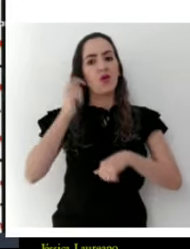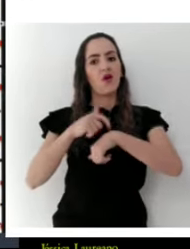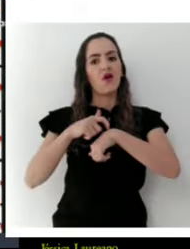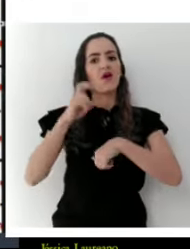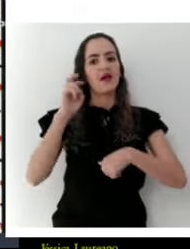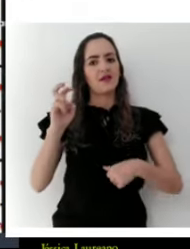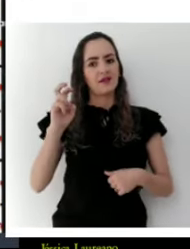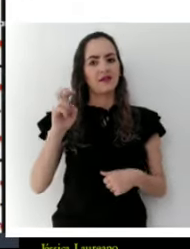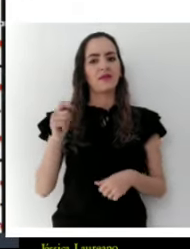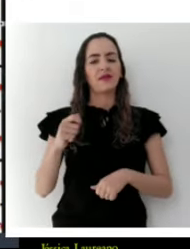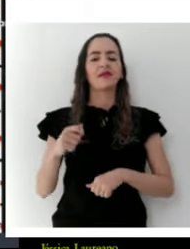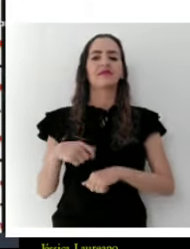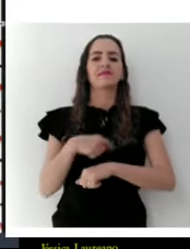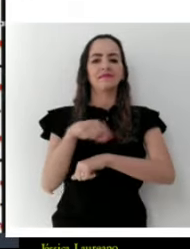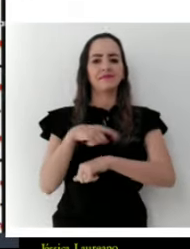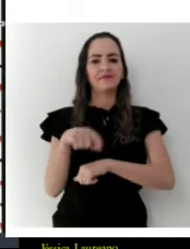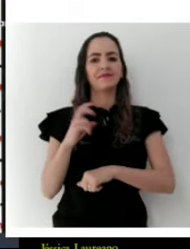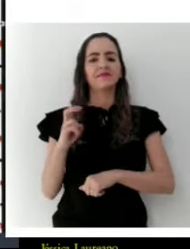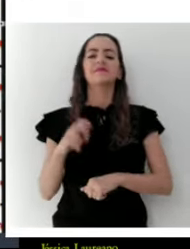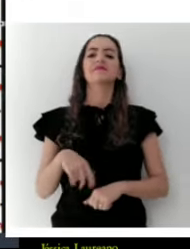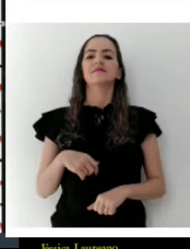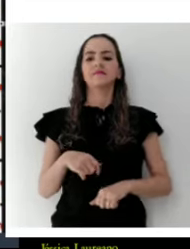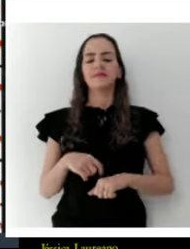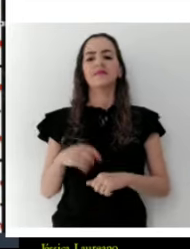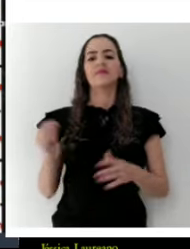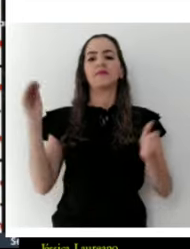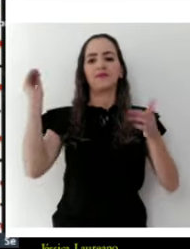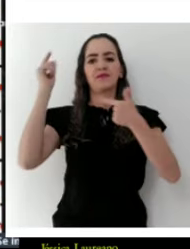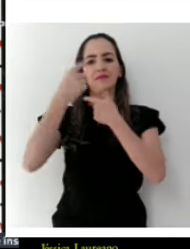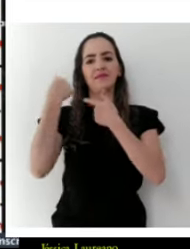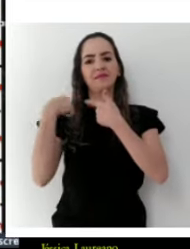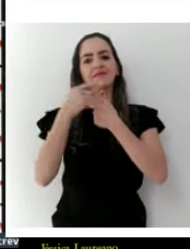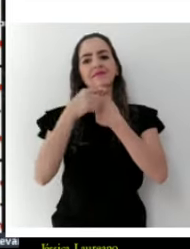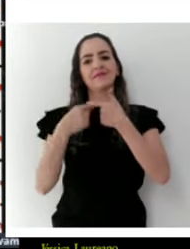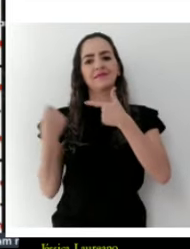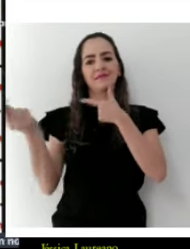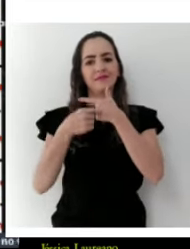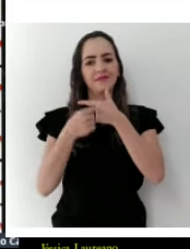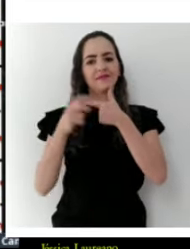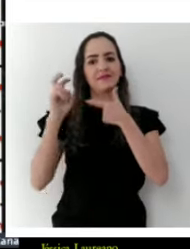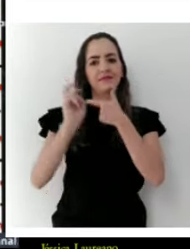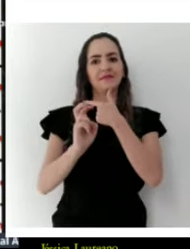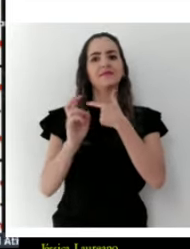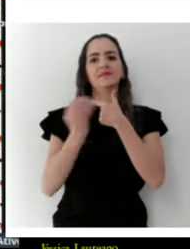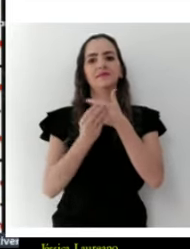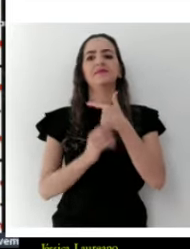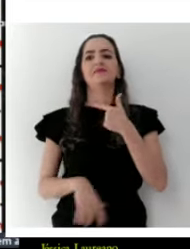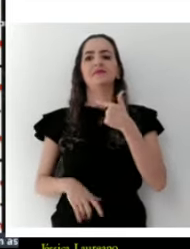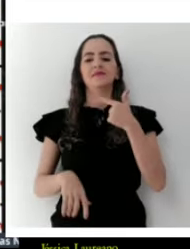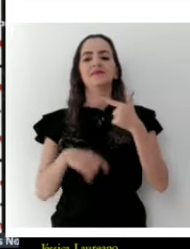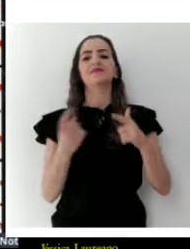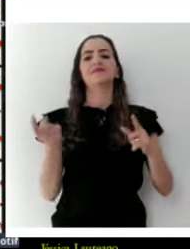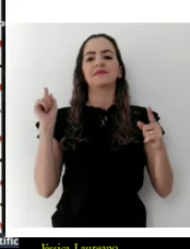e chutei mais 5 horas. Aí fui lá e fiz a conta de vezes de novo. 5